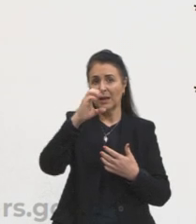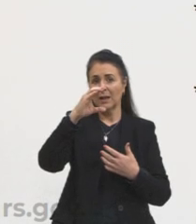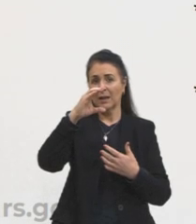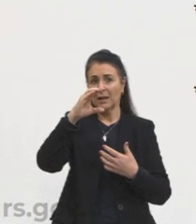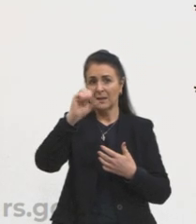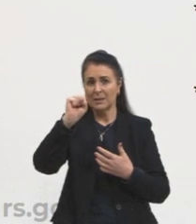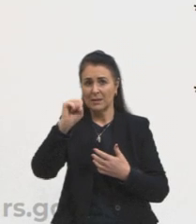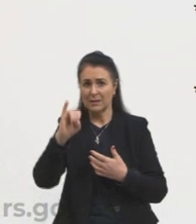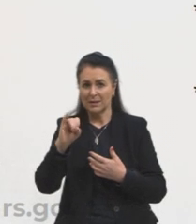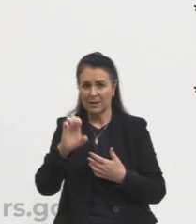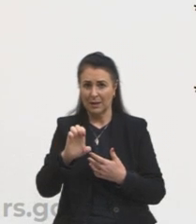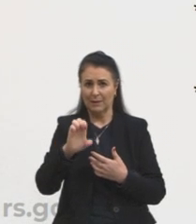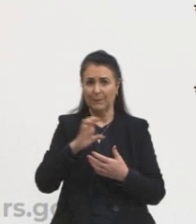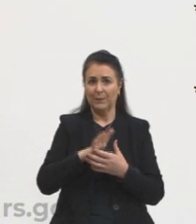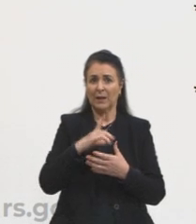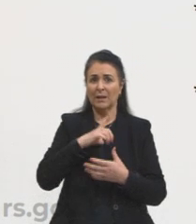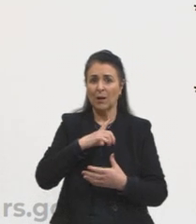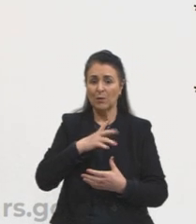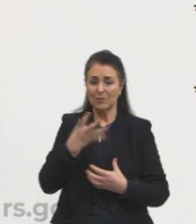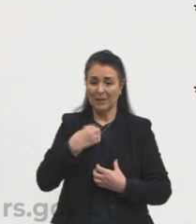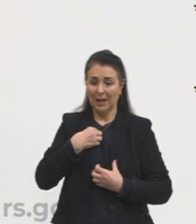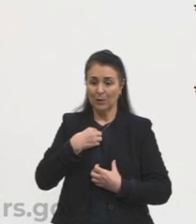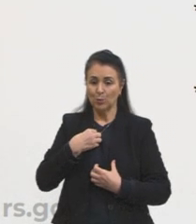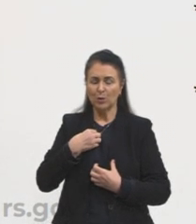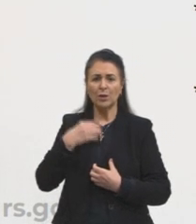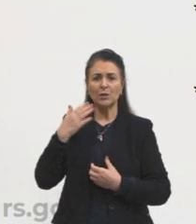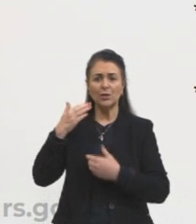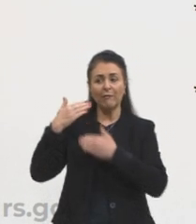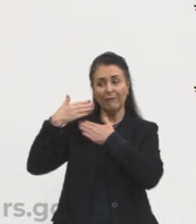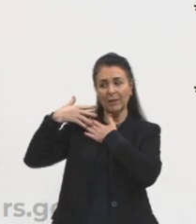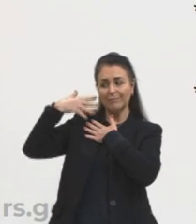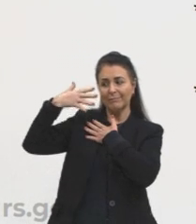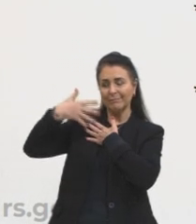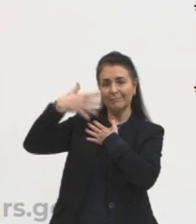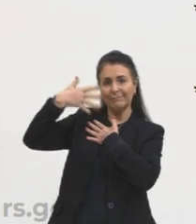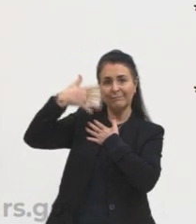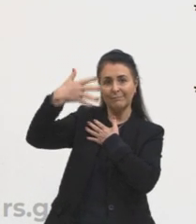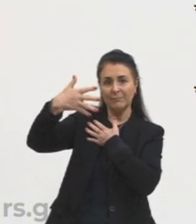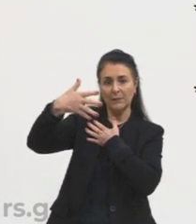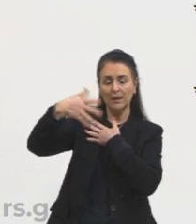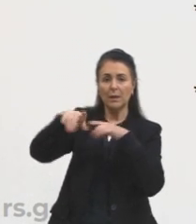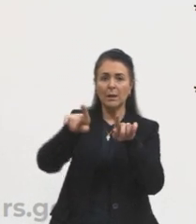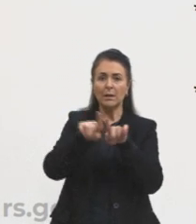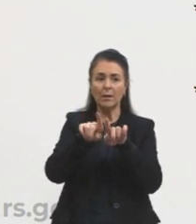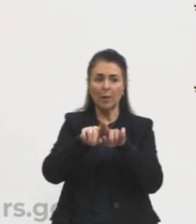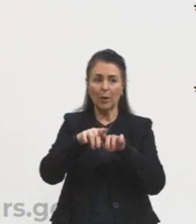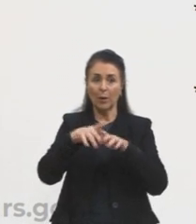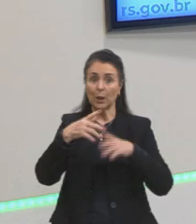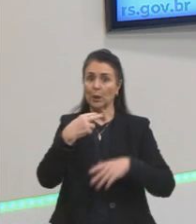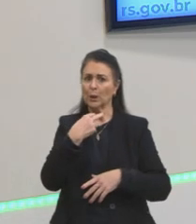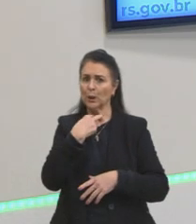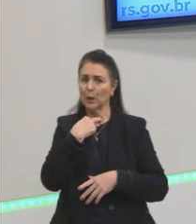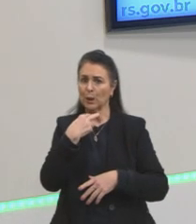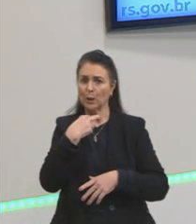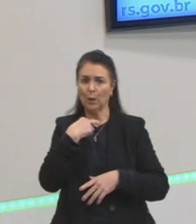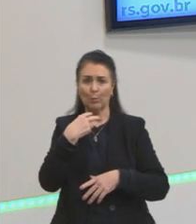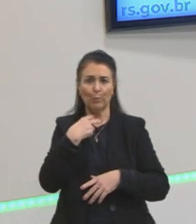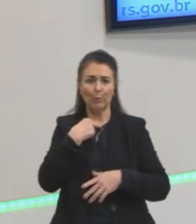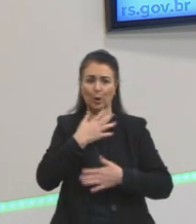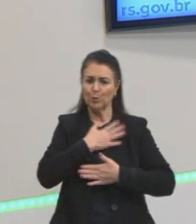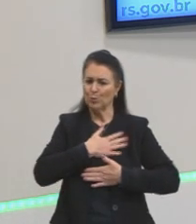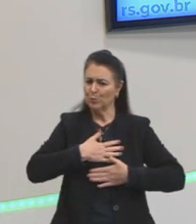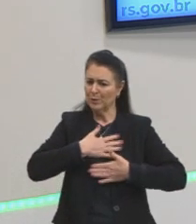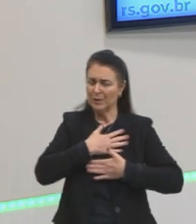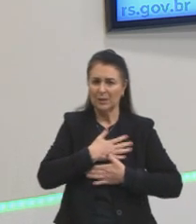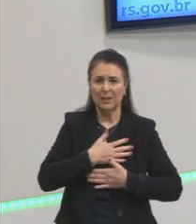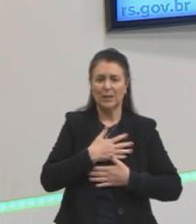fundamentada nessa predestinação e também com a exclusão dos Prazeres mundanos o luxo